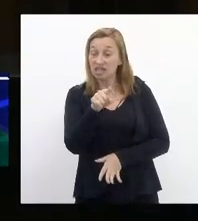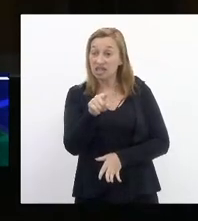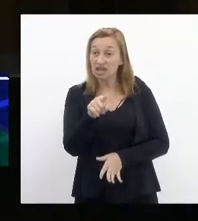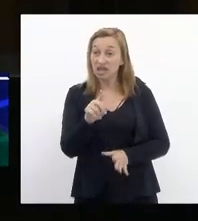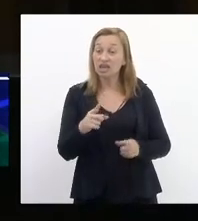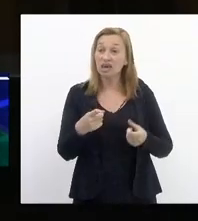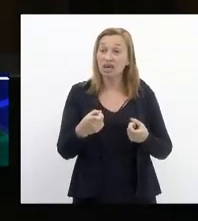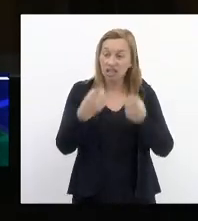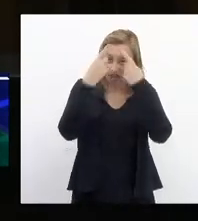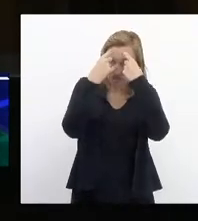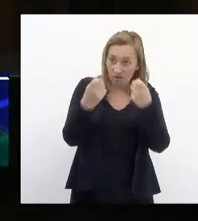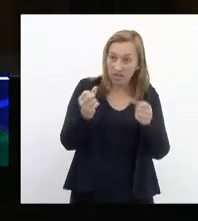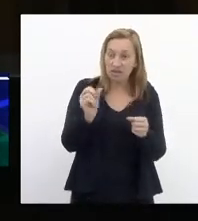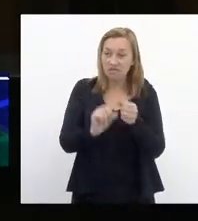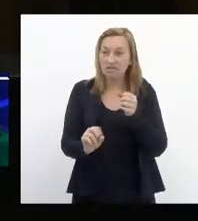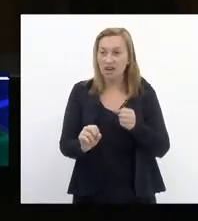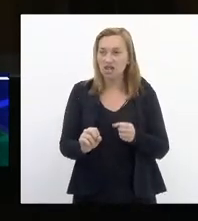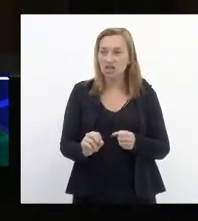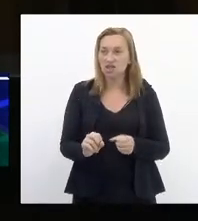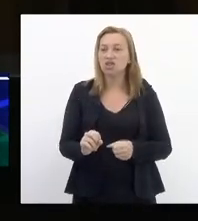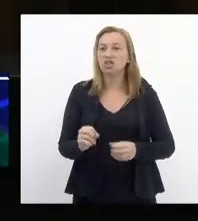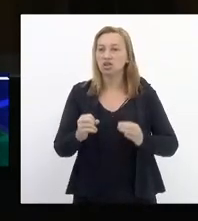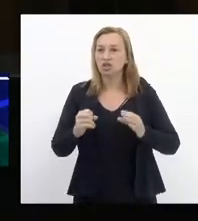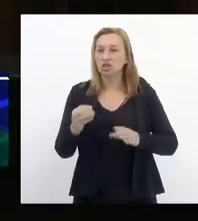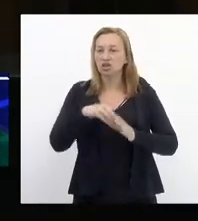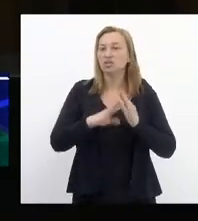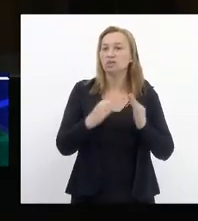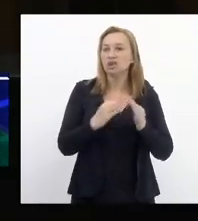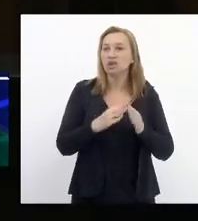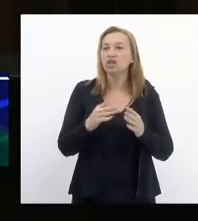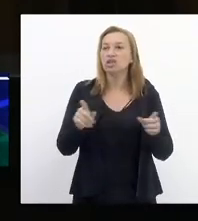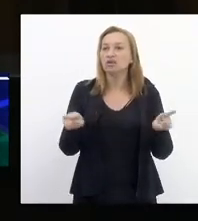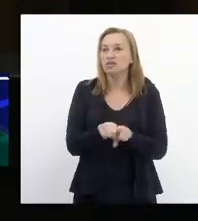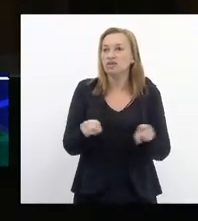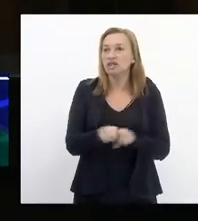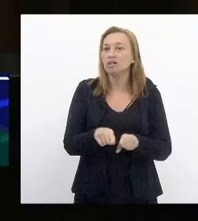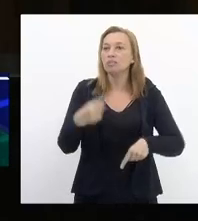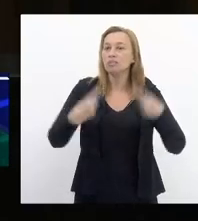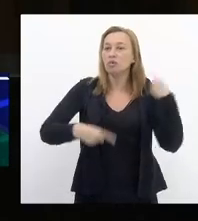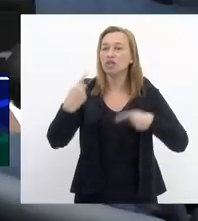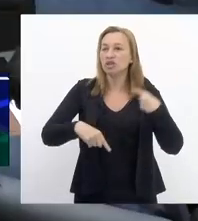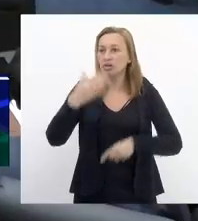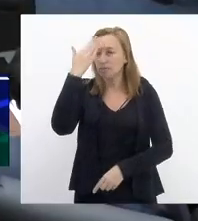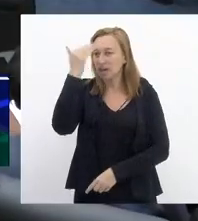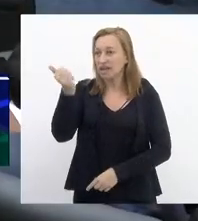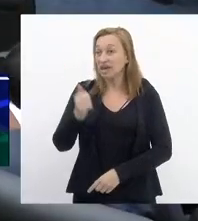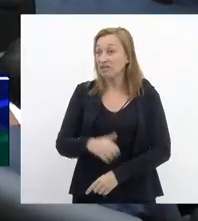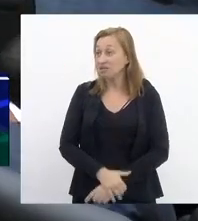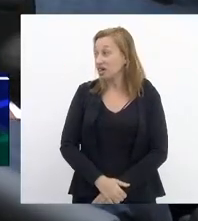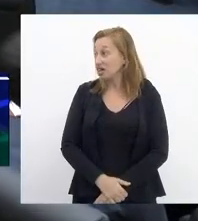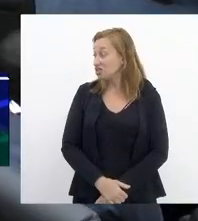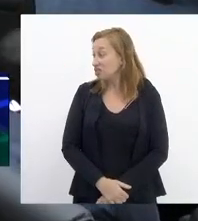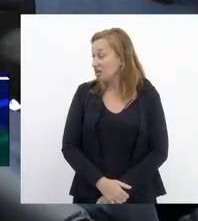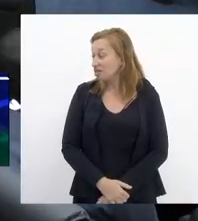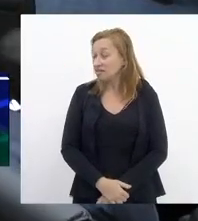a violência doméstica, sem dúvida nenhuma, também praticam a violência política. Obrigada.